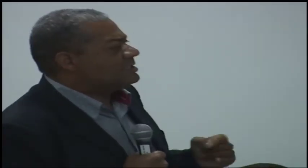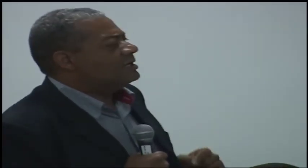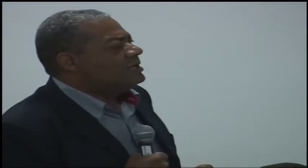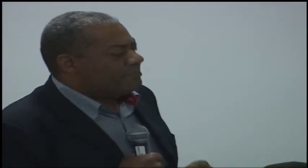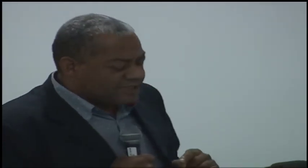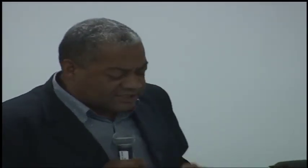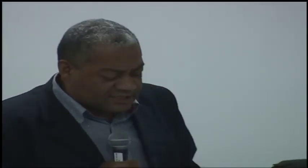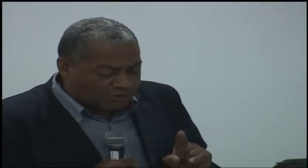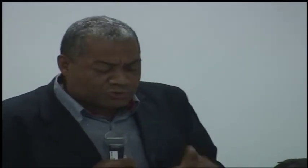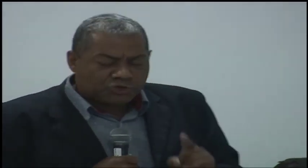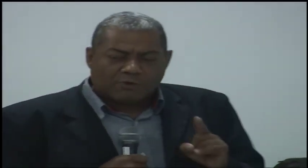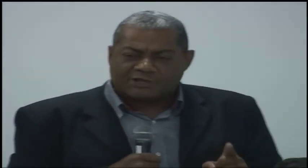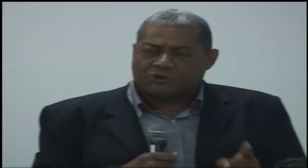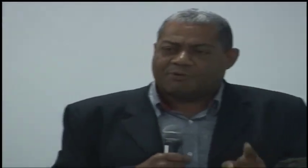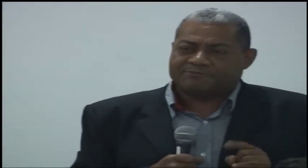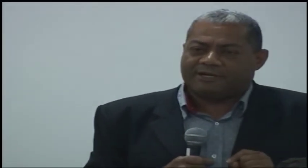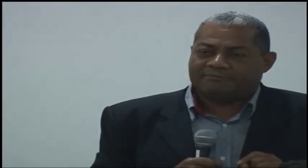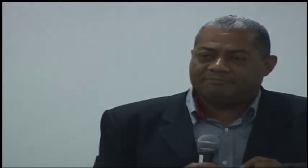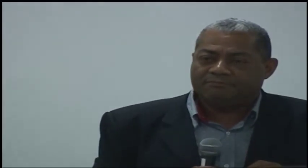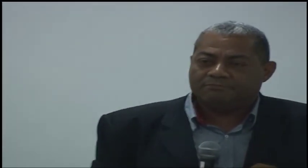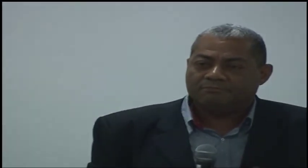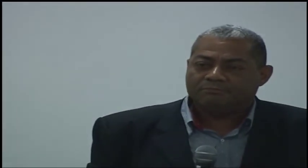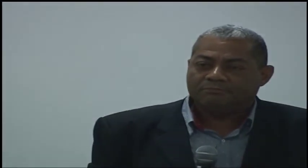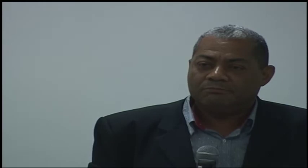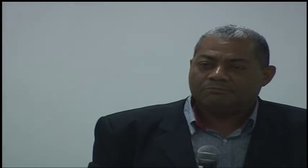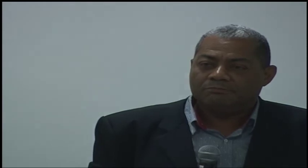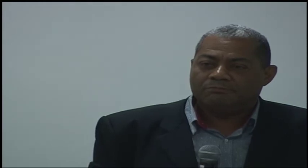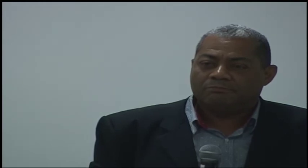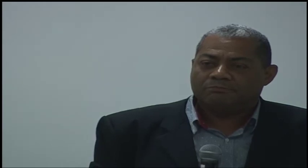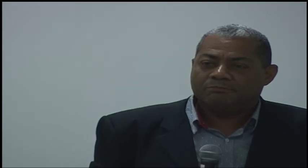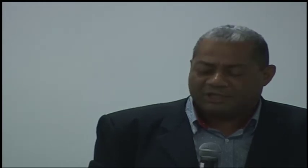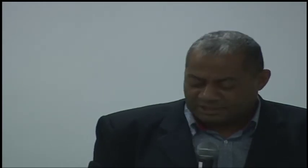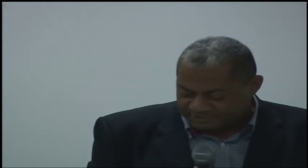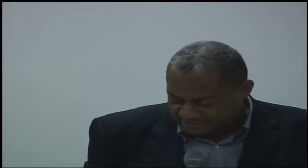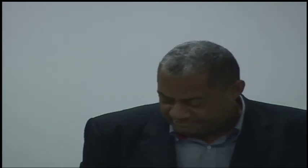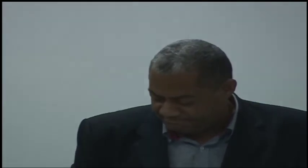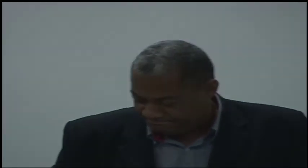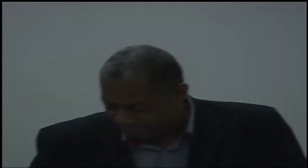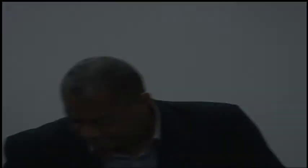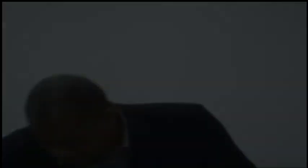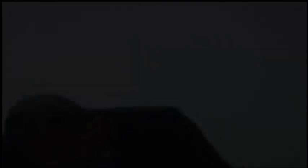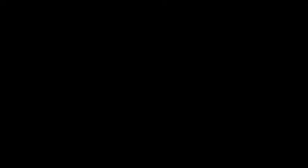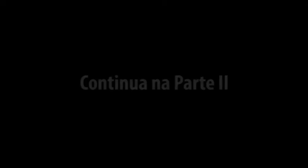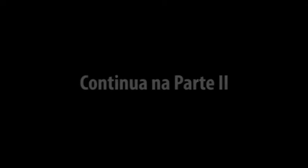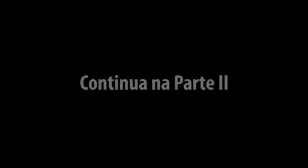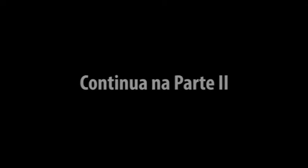Precisa. Precisa continuar, vereador, as obras. Seu tempo encerrou. Obrigado, presidente.